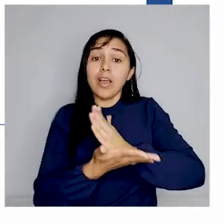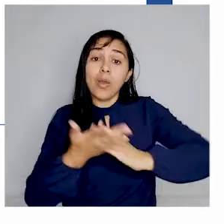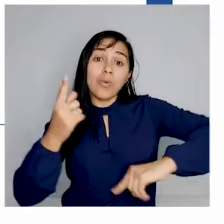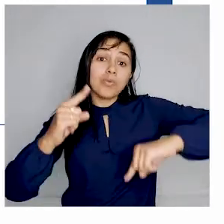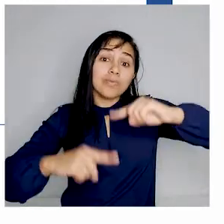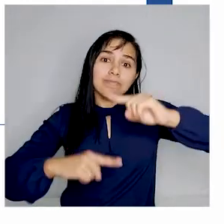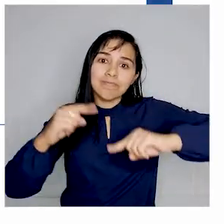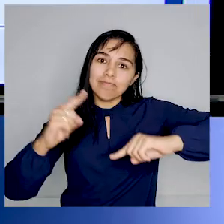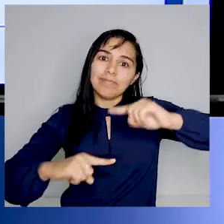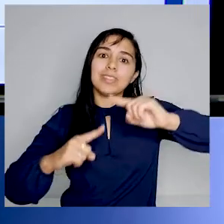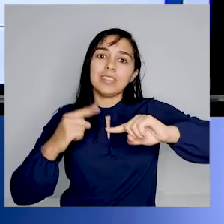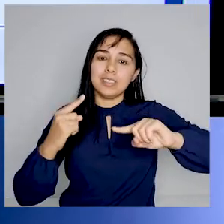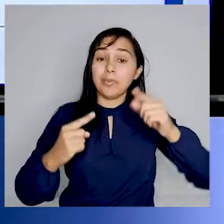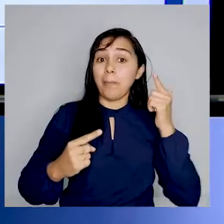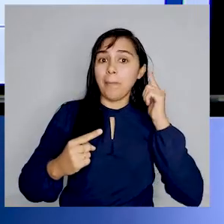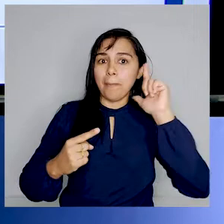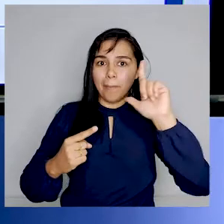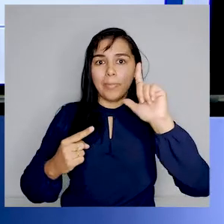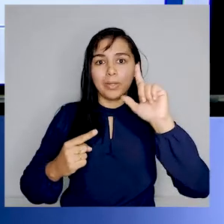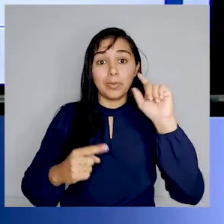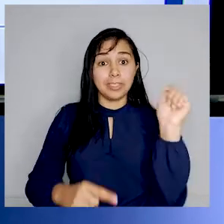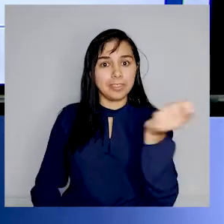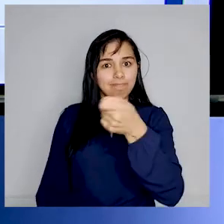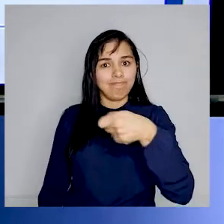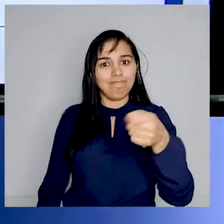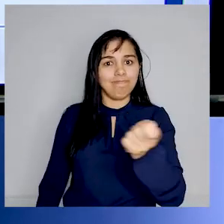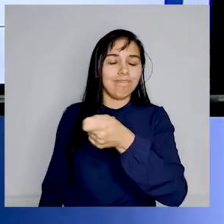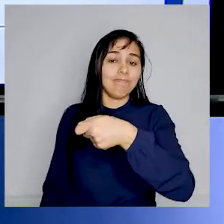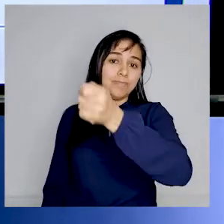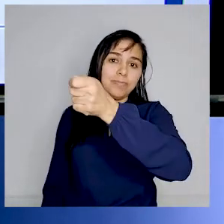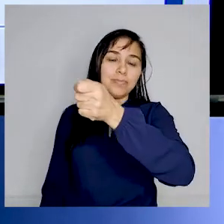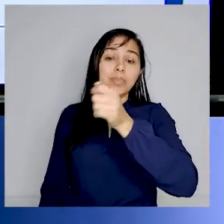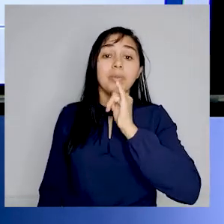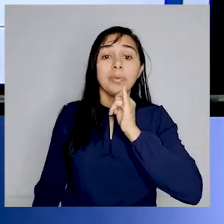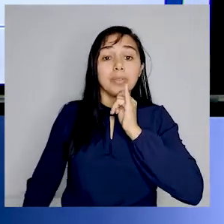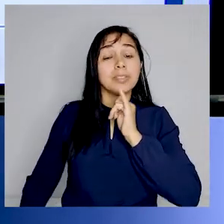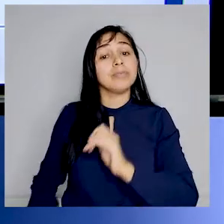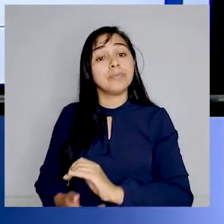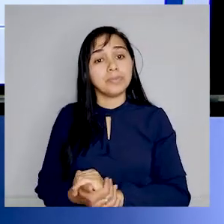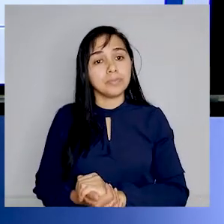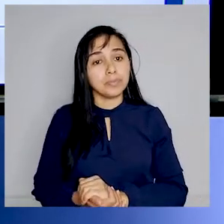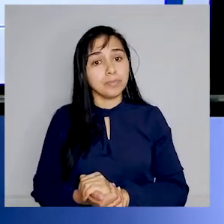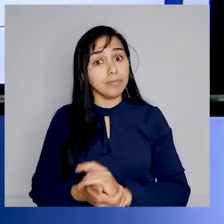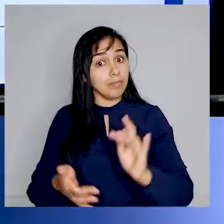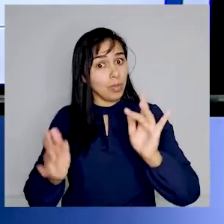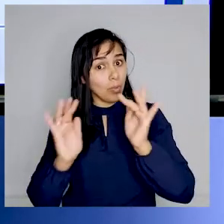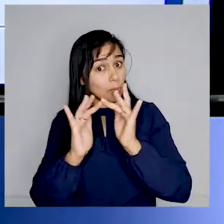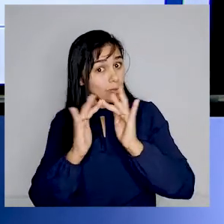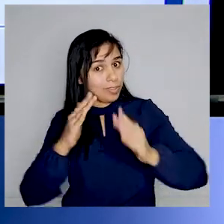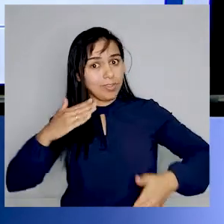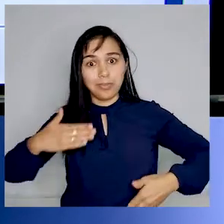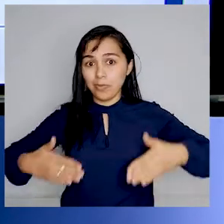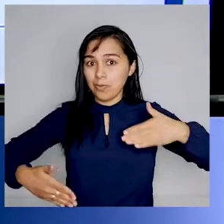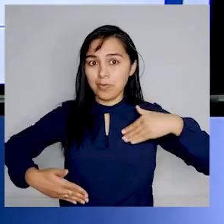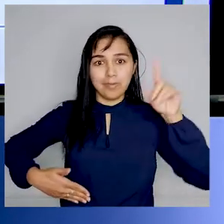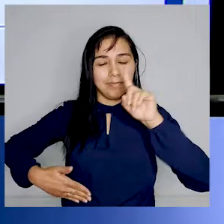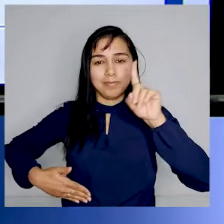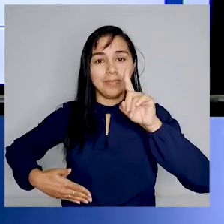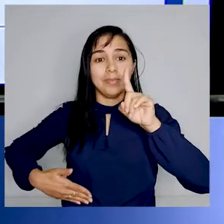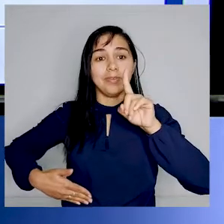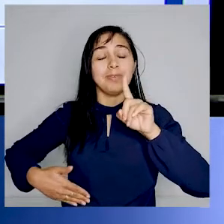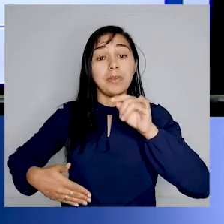de implementos, ou seja, o toque ao meu adversário ele não vai ser mais com uma parte do meu corpo, ela vai ser